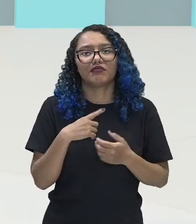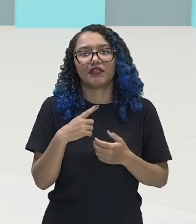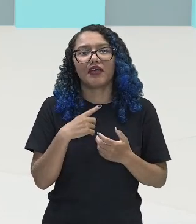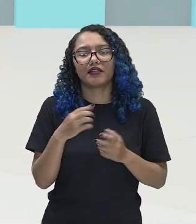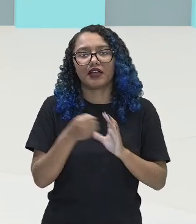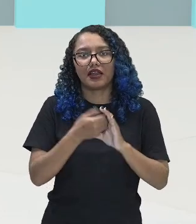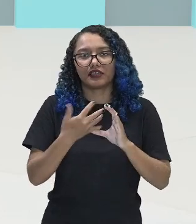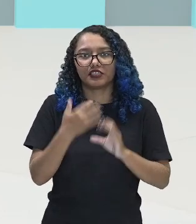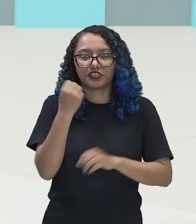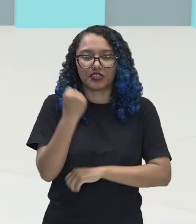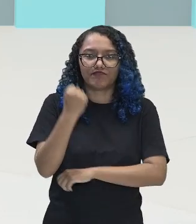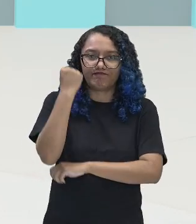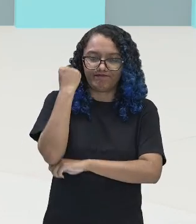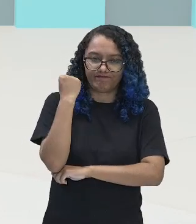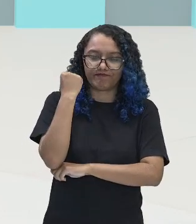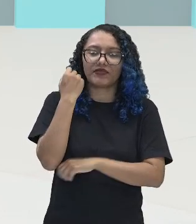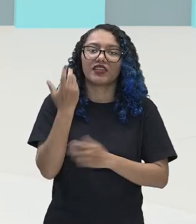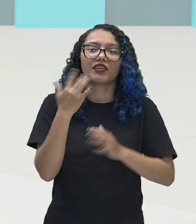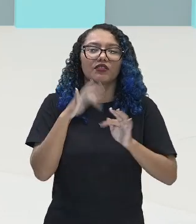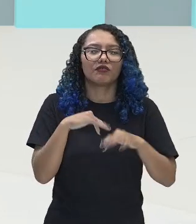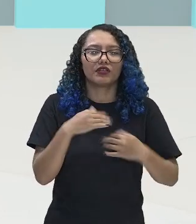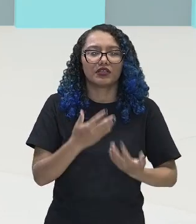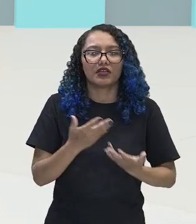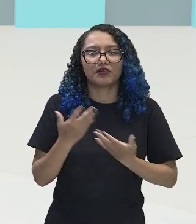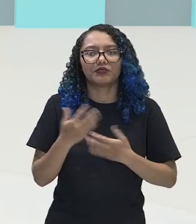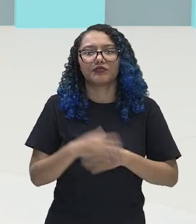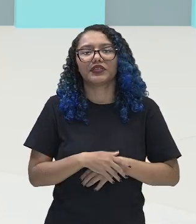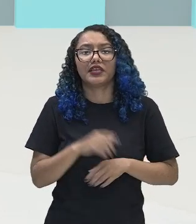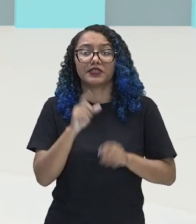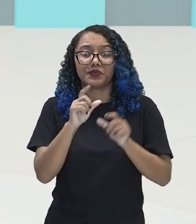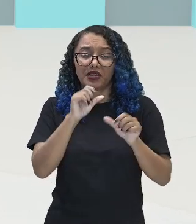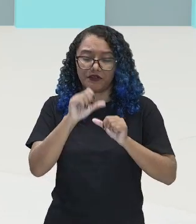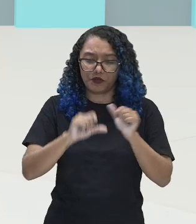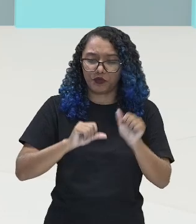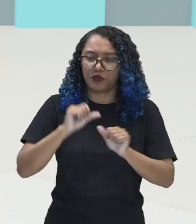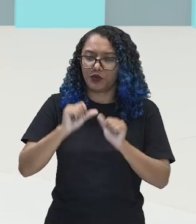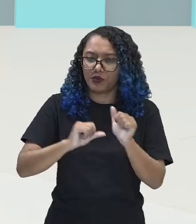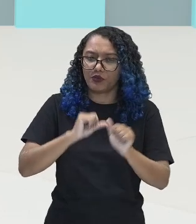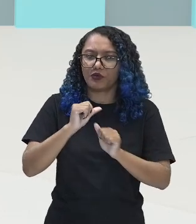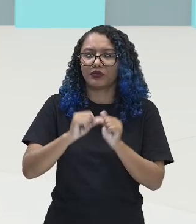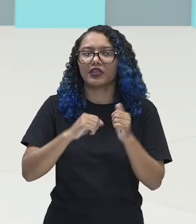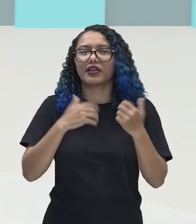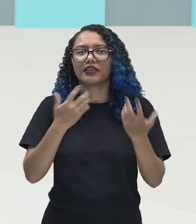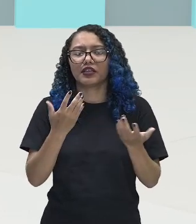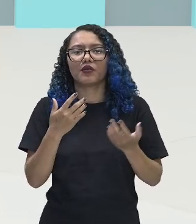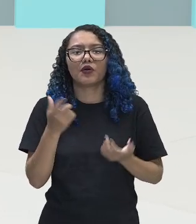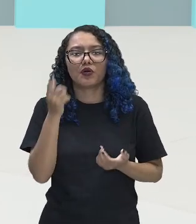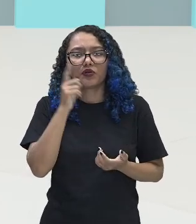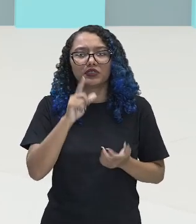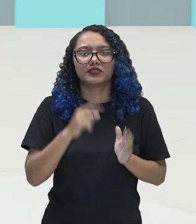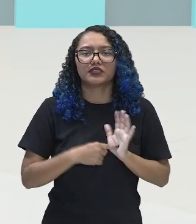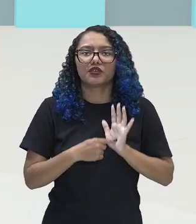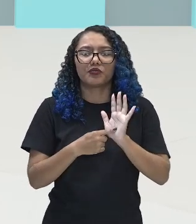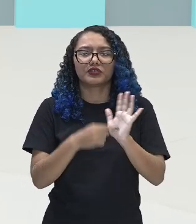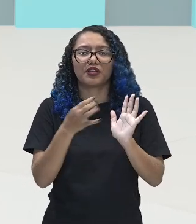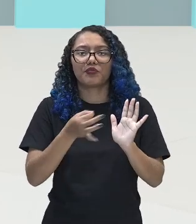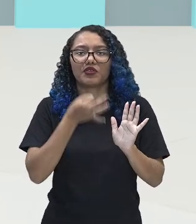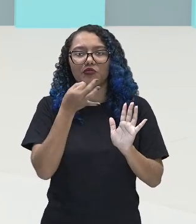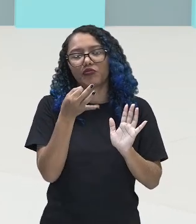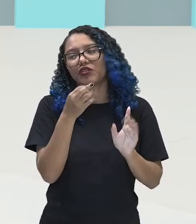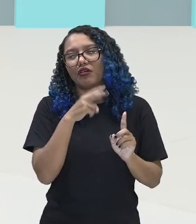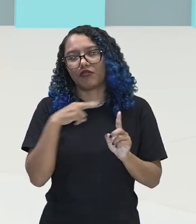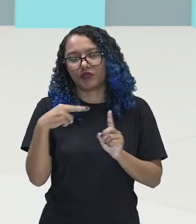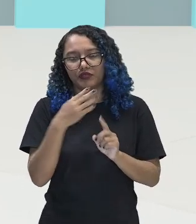resistência. E depois ela finaliza, e é transformando minhas palavras que apresento minha voz, ela falando no caso,